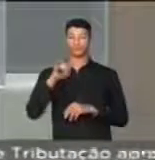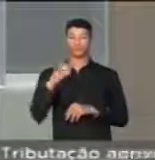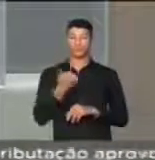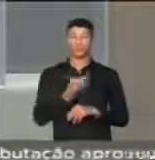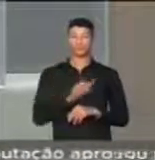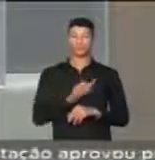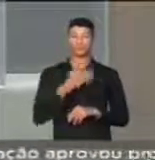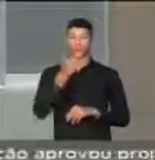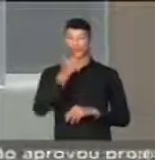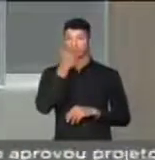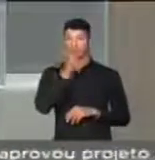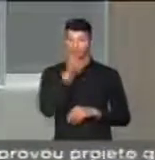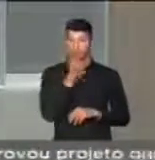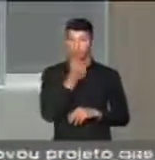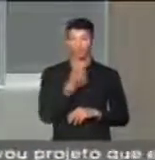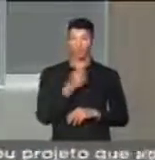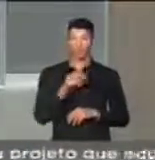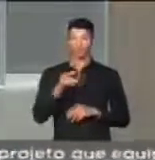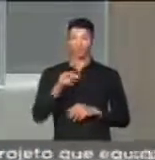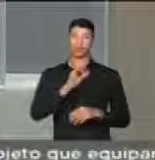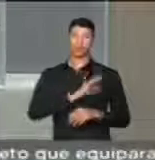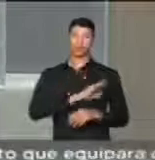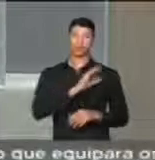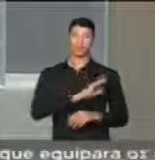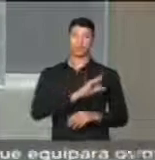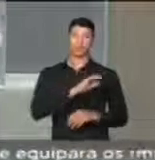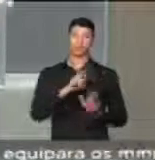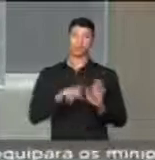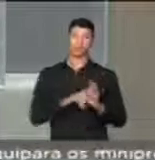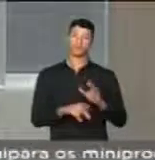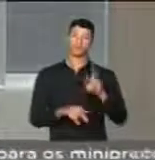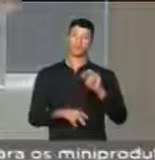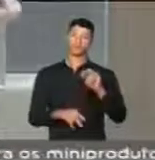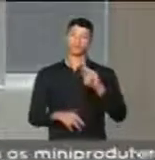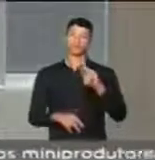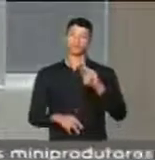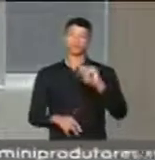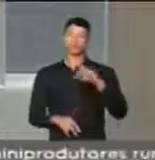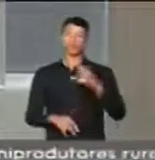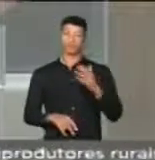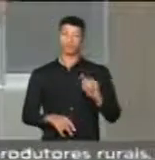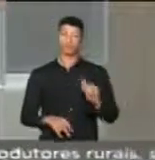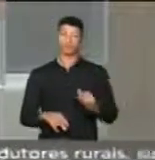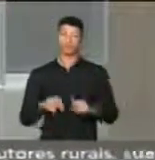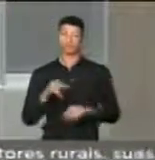nós melhorássemos a remuneração da poupança interna,